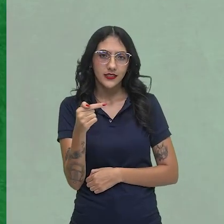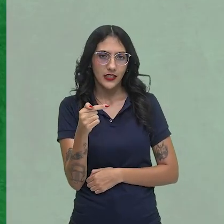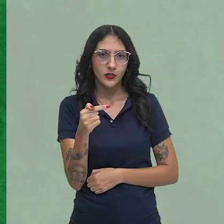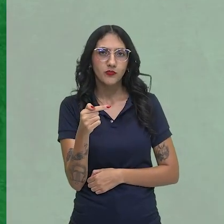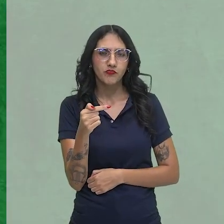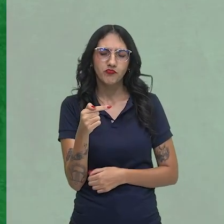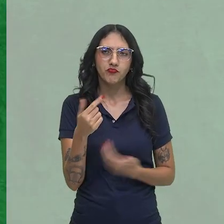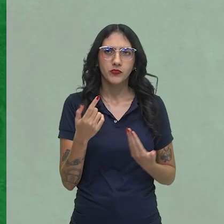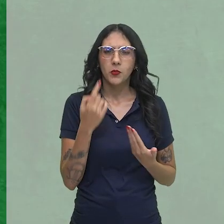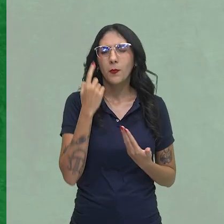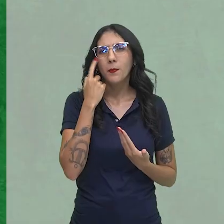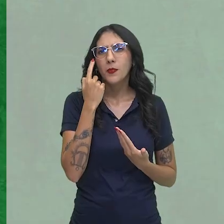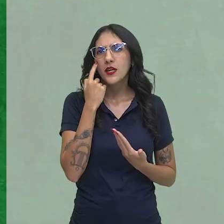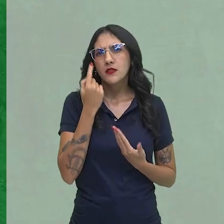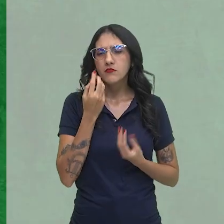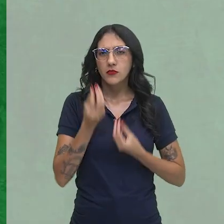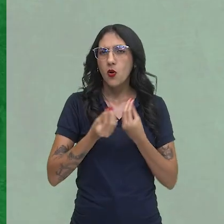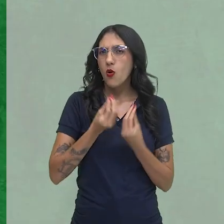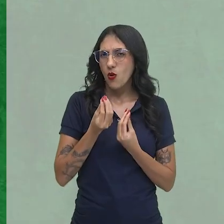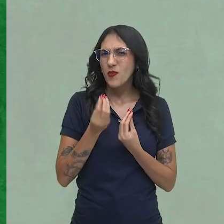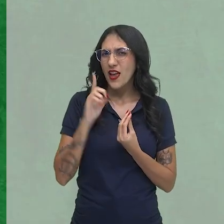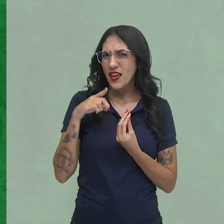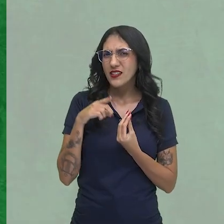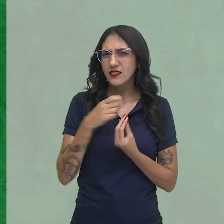4,77, por exemplo. Esse número